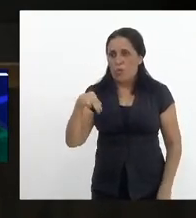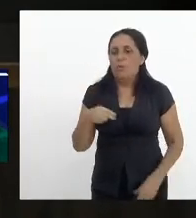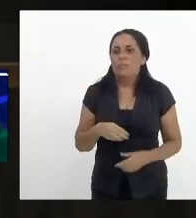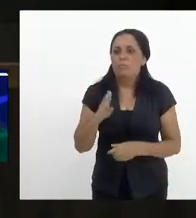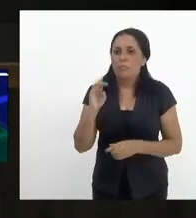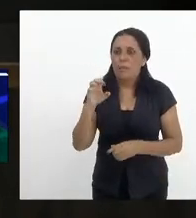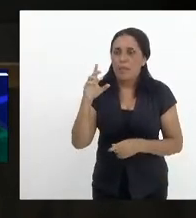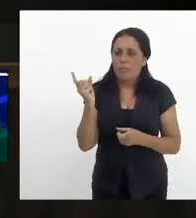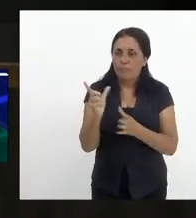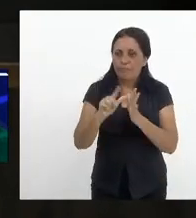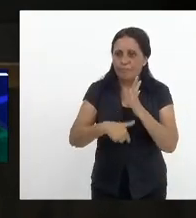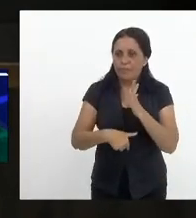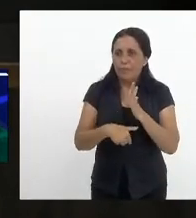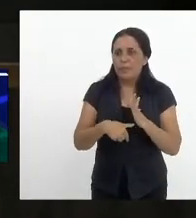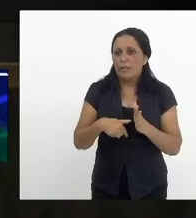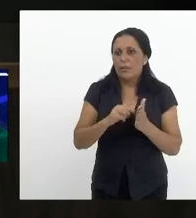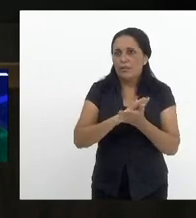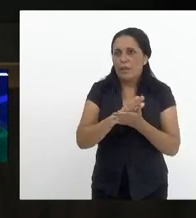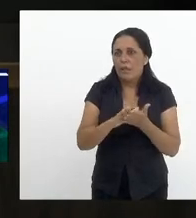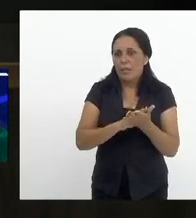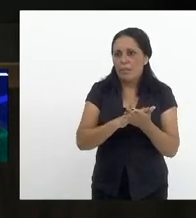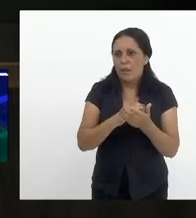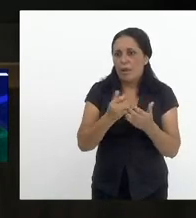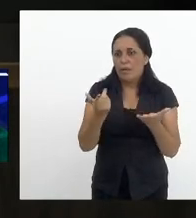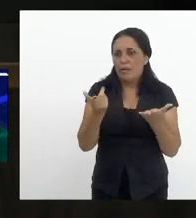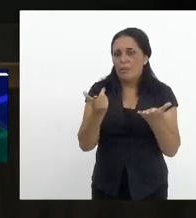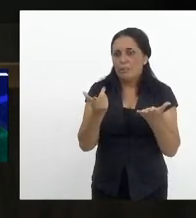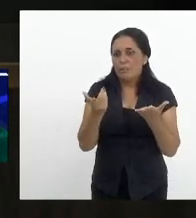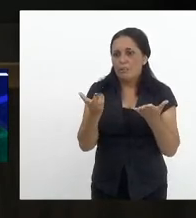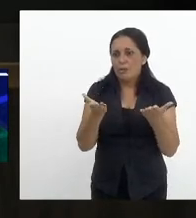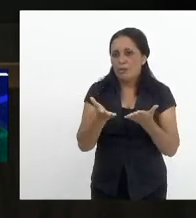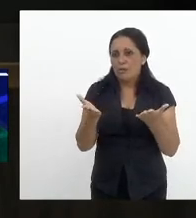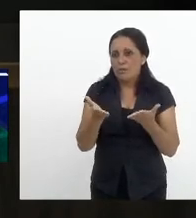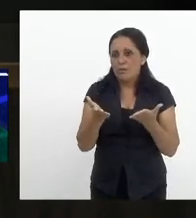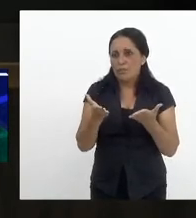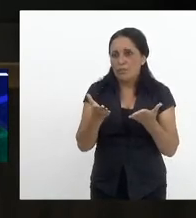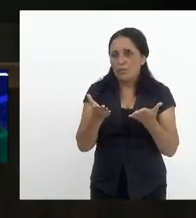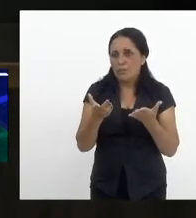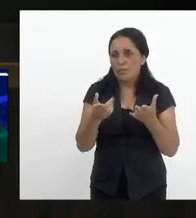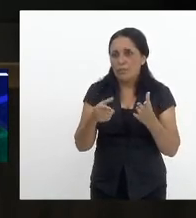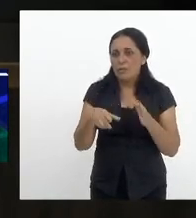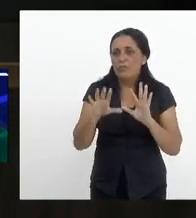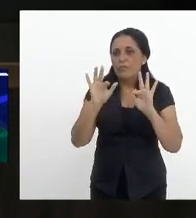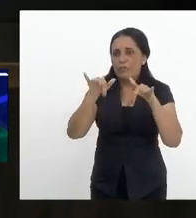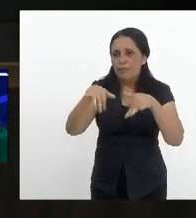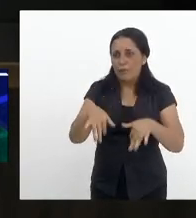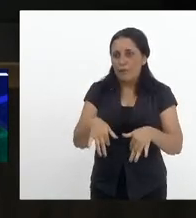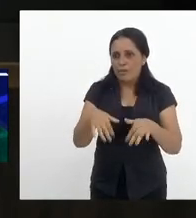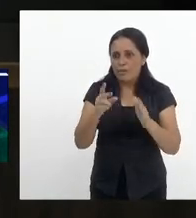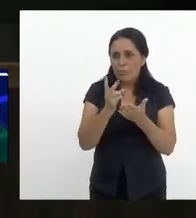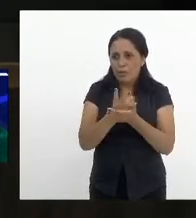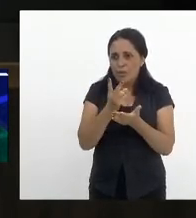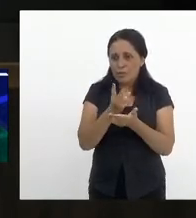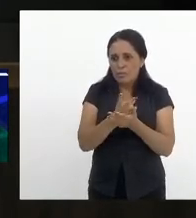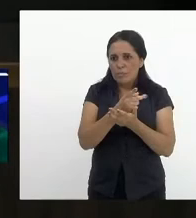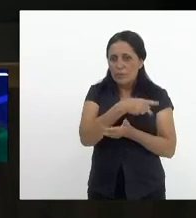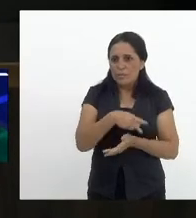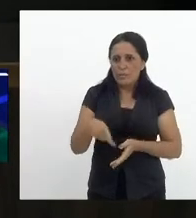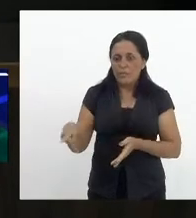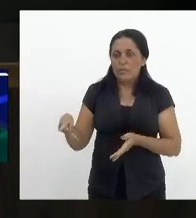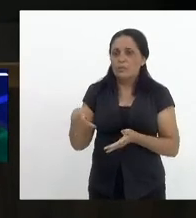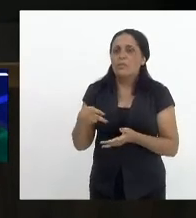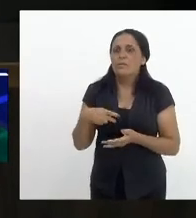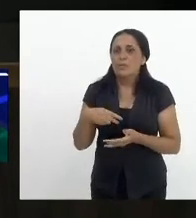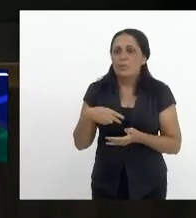a tratar na sessão ordinária do dia 8, a mesma, antes do encerramento da mesma, a presidência, com autorização do